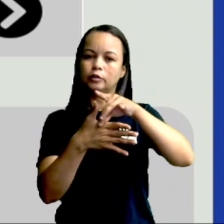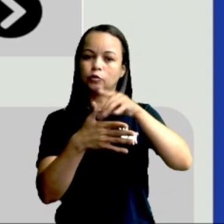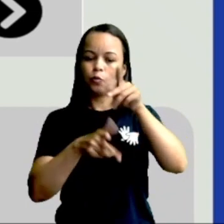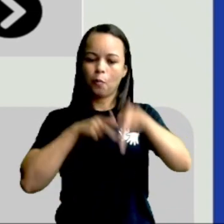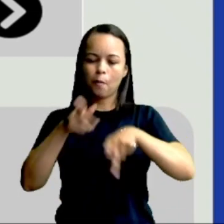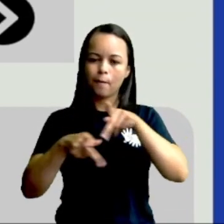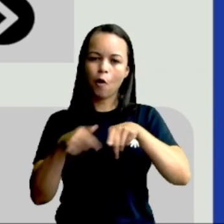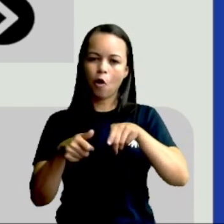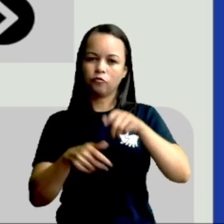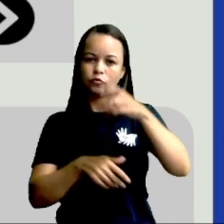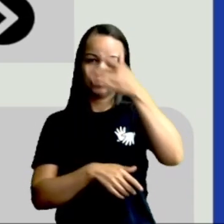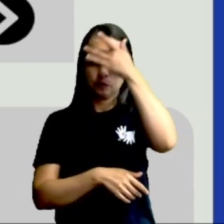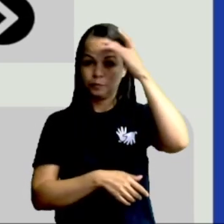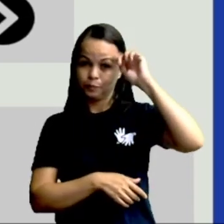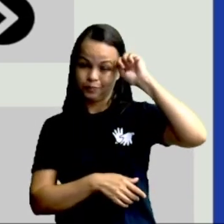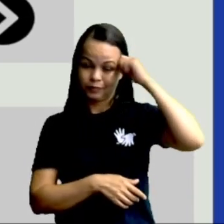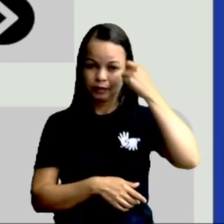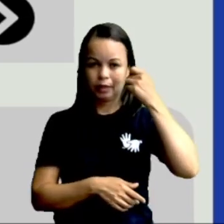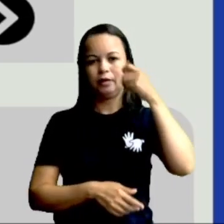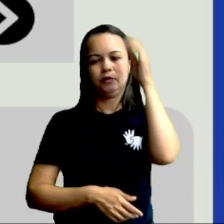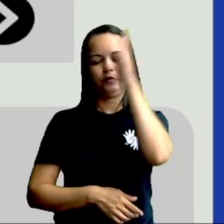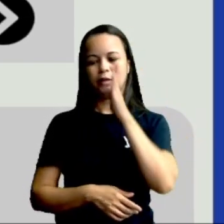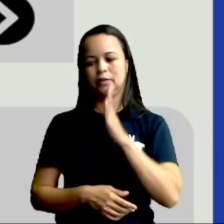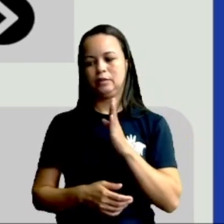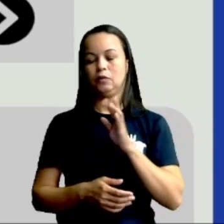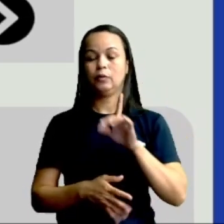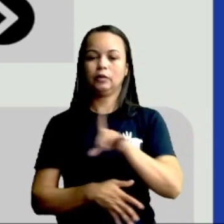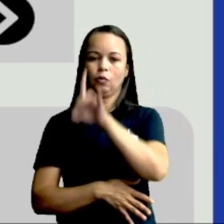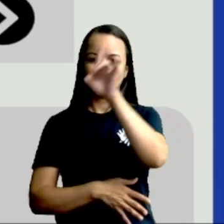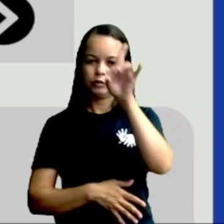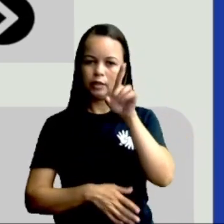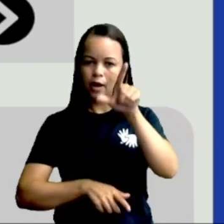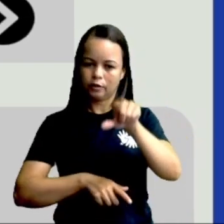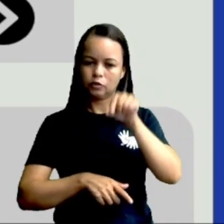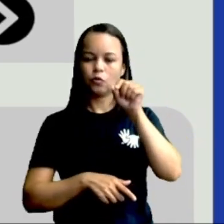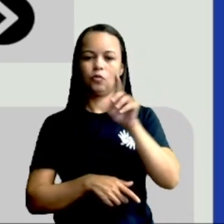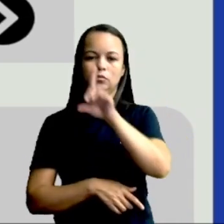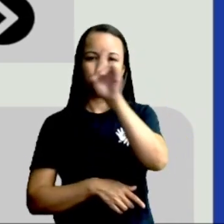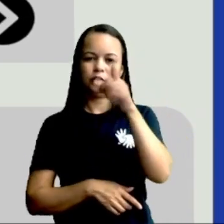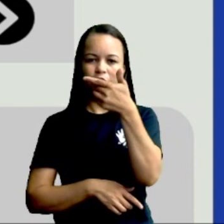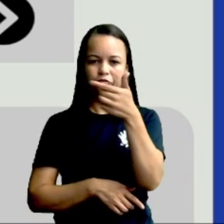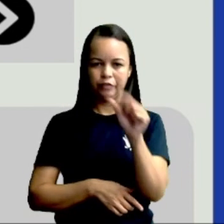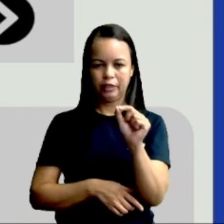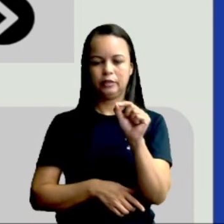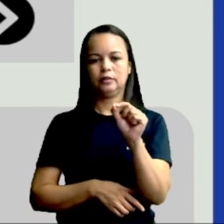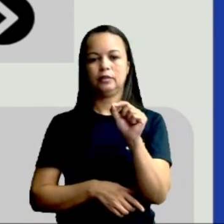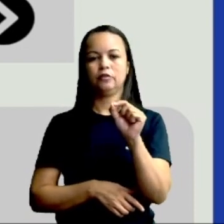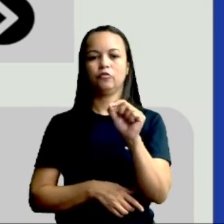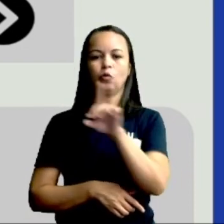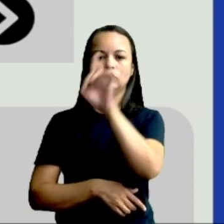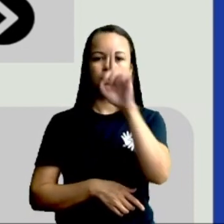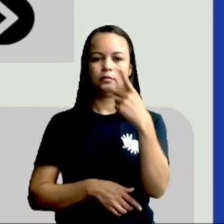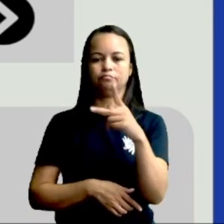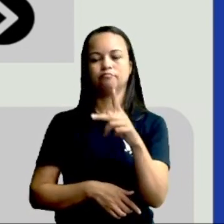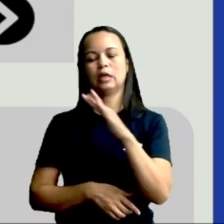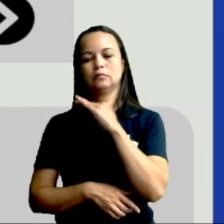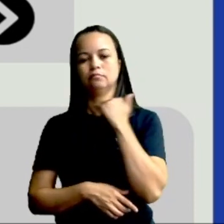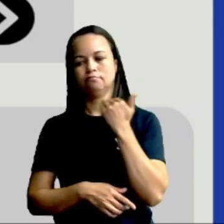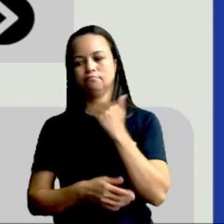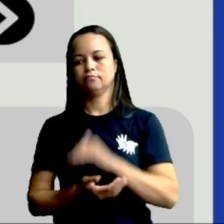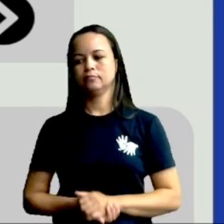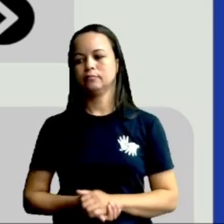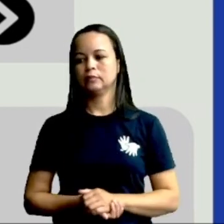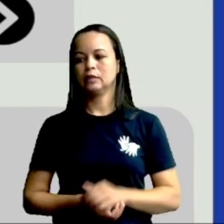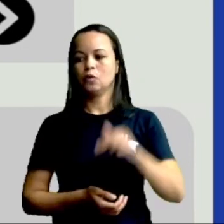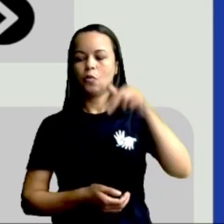isso a escolha do Dia da Consciência Negra na data de sua morte. Então o MNU,